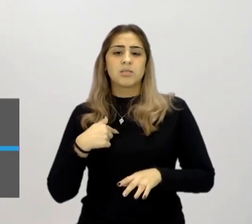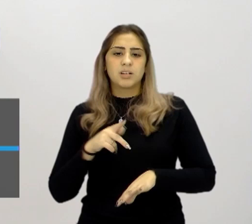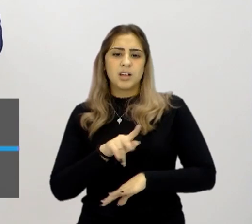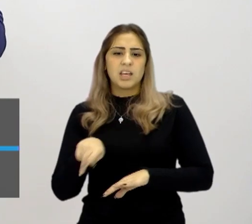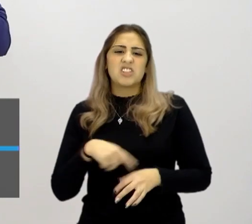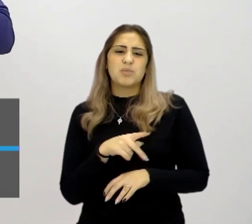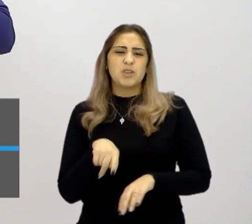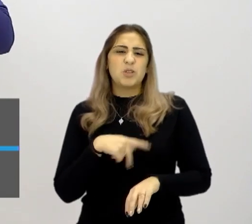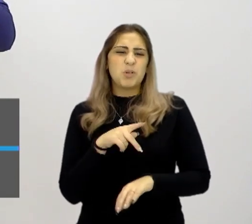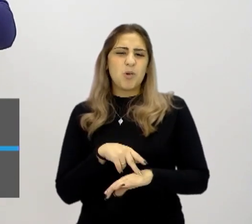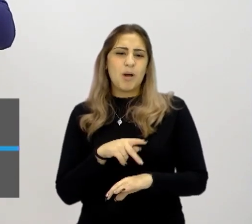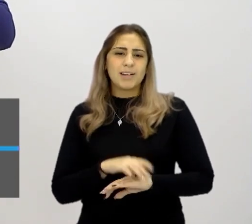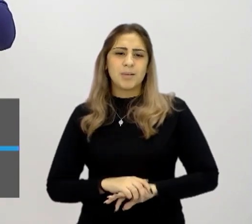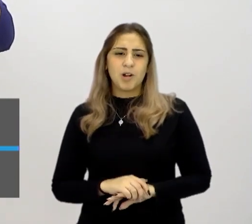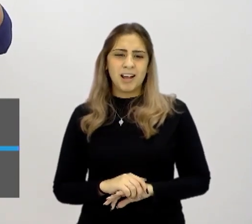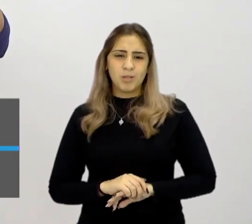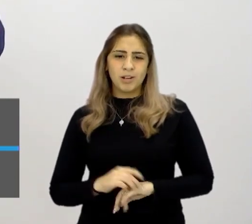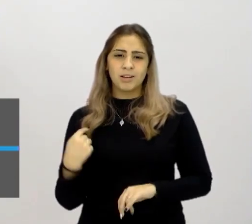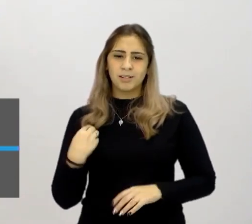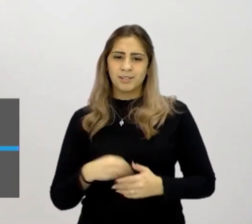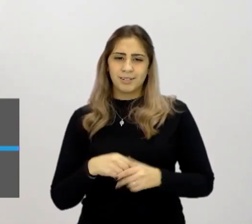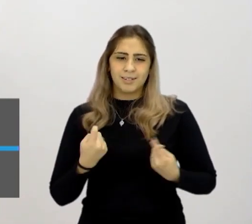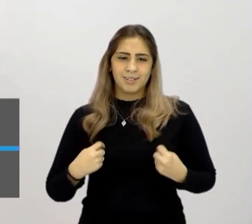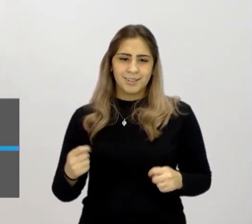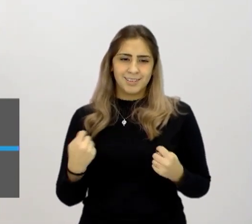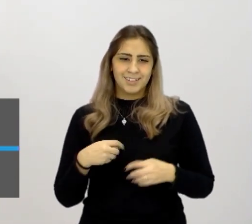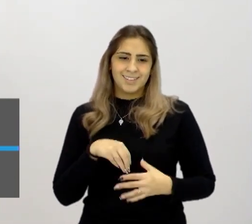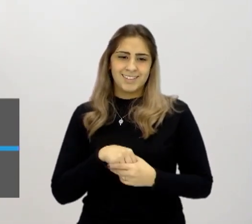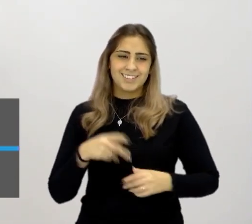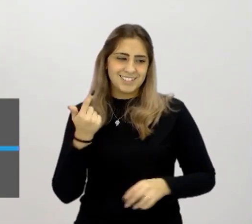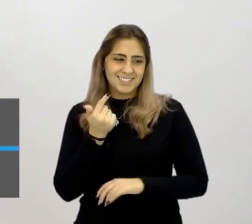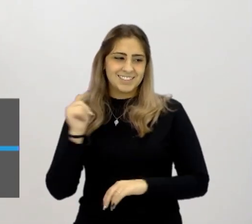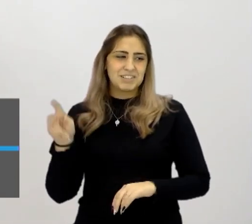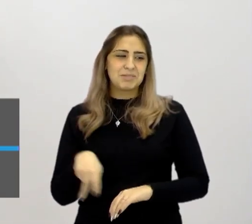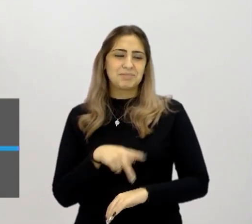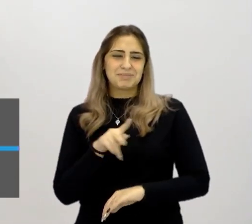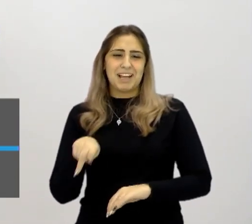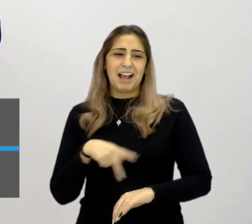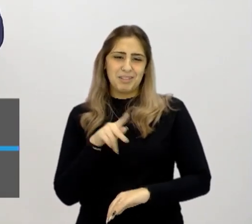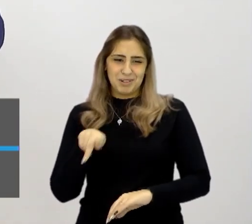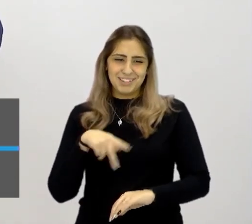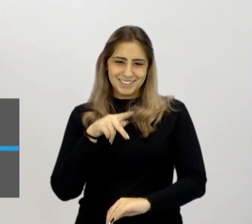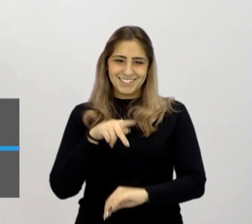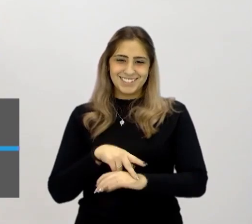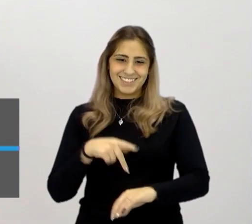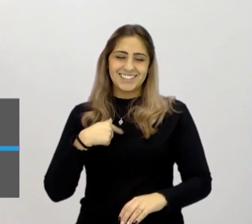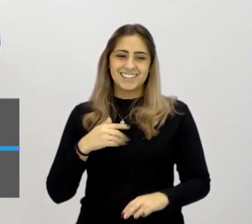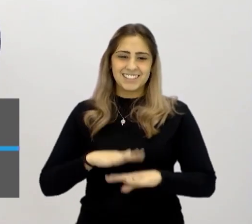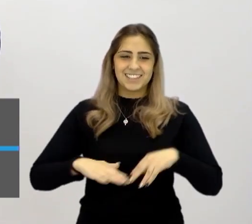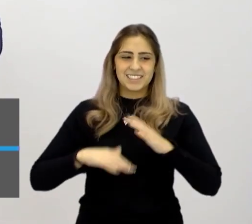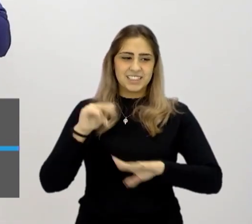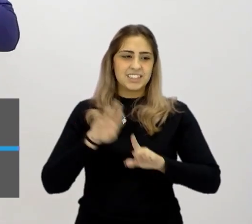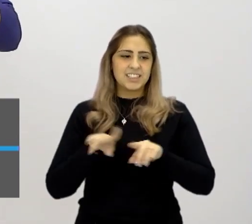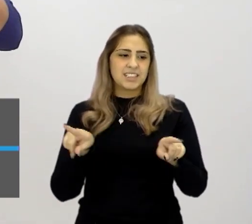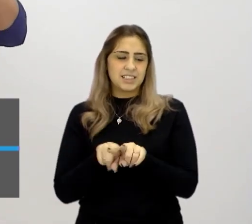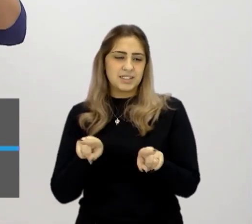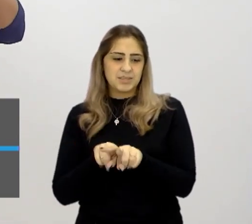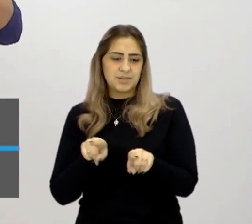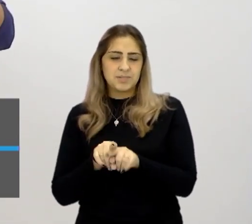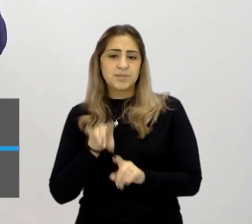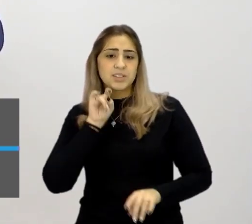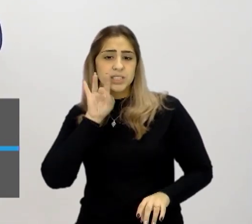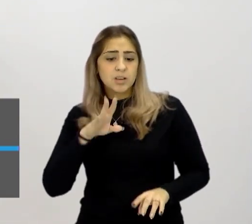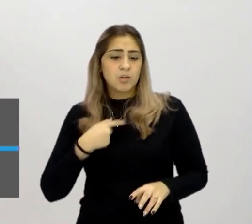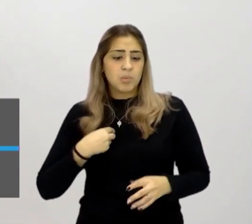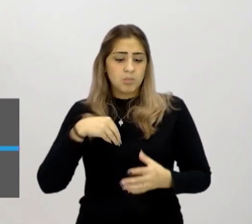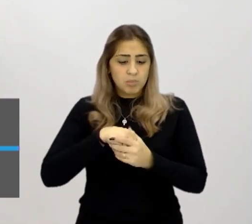exemplo, eles abrem os portos para outros países, tem questão aduaneira também. Então, são